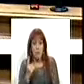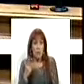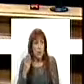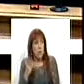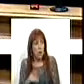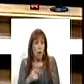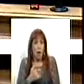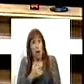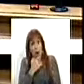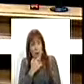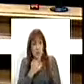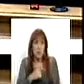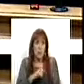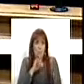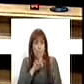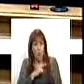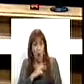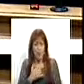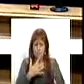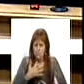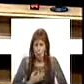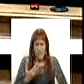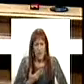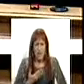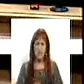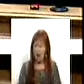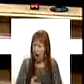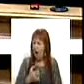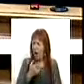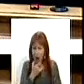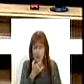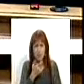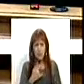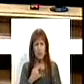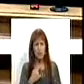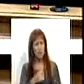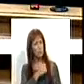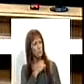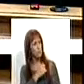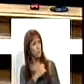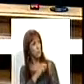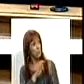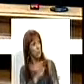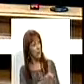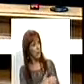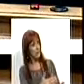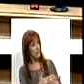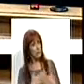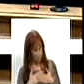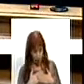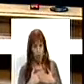só pudesse ser titular da plenitude de direitos se tivesse um aval de um